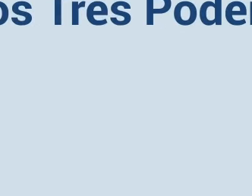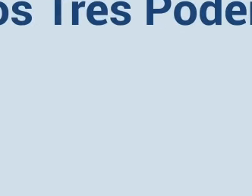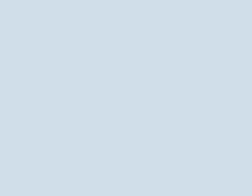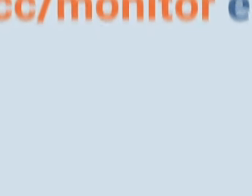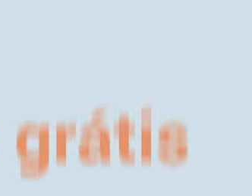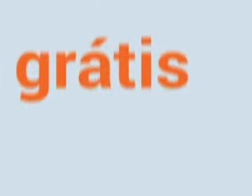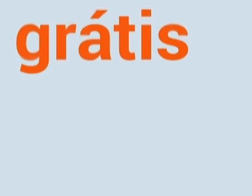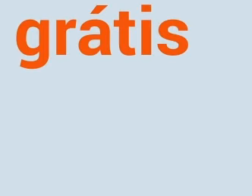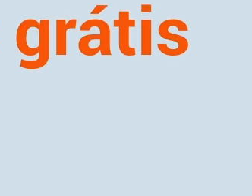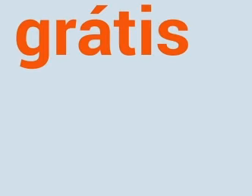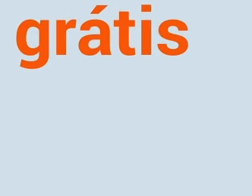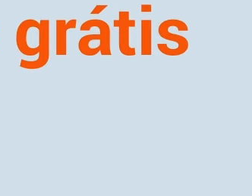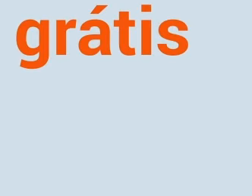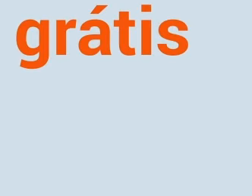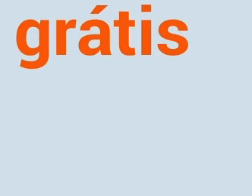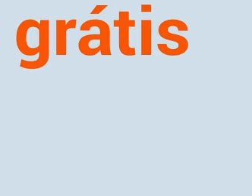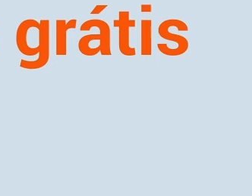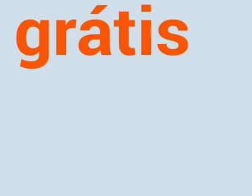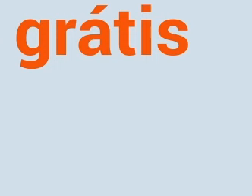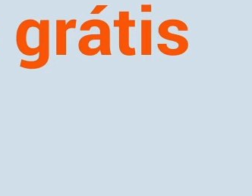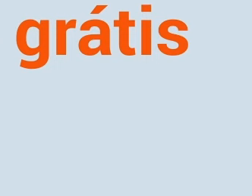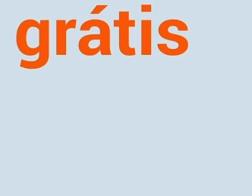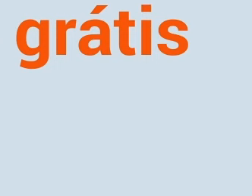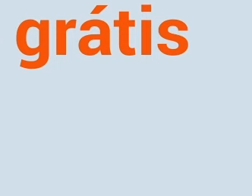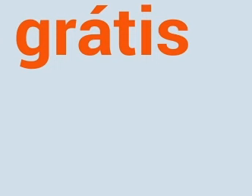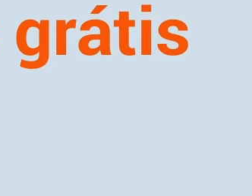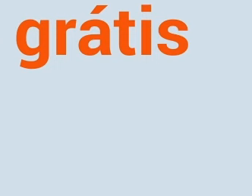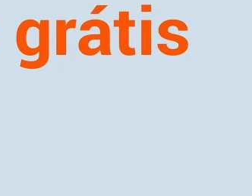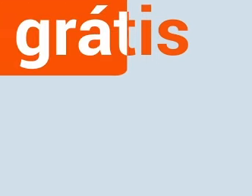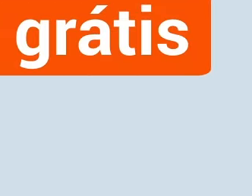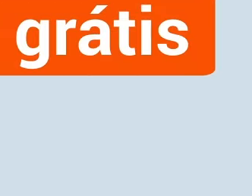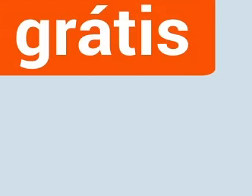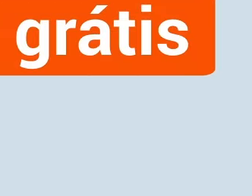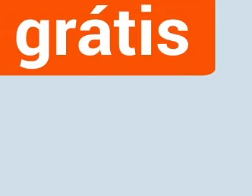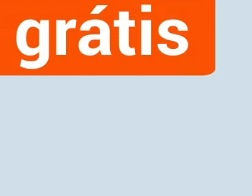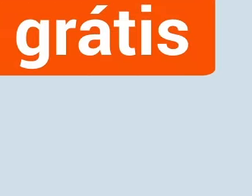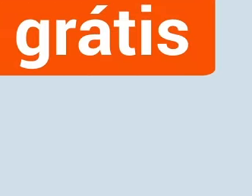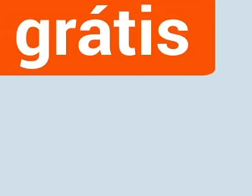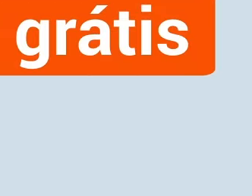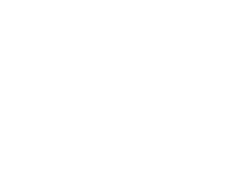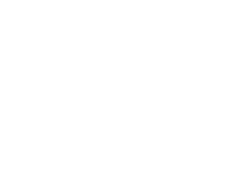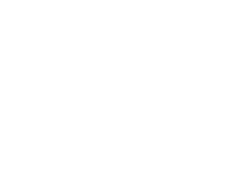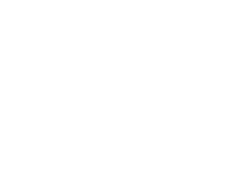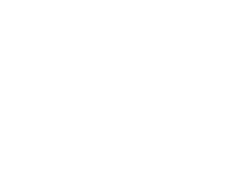os três poderes. Acesse agora poder.cc/monitor e ganhe 30 dias grátis.